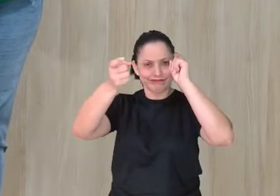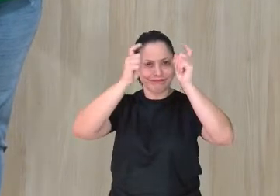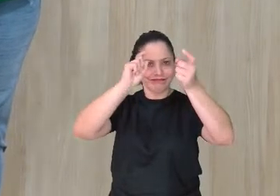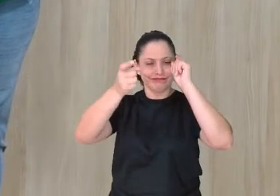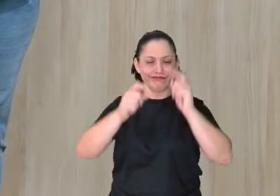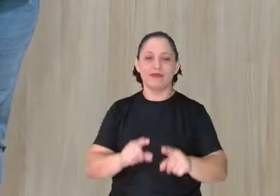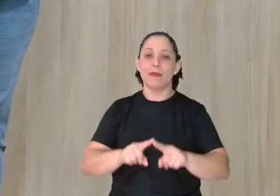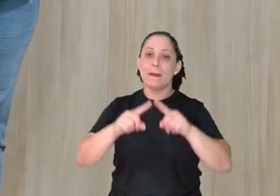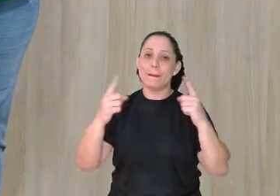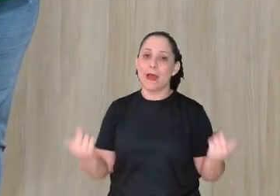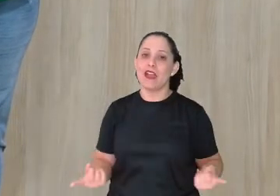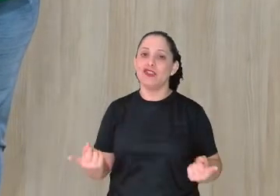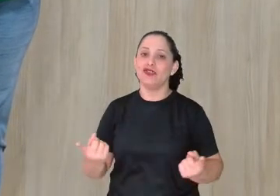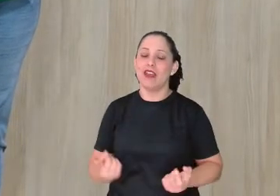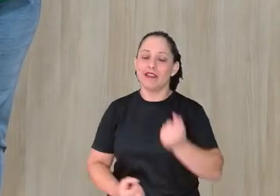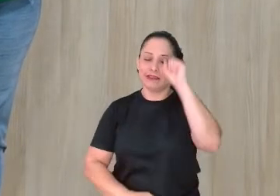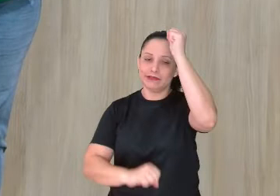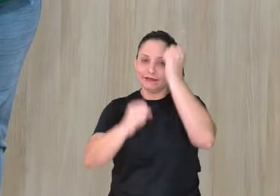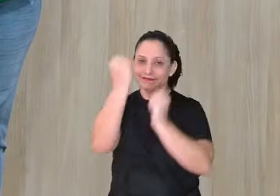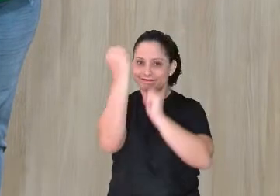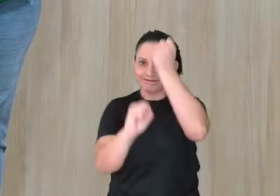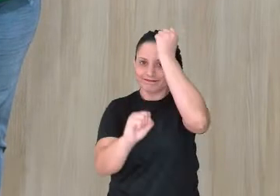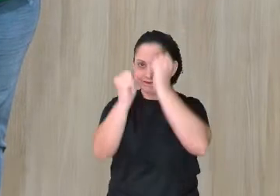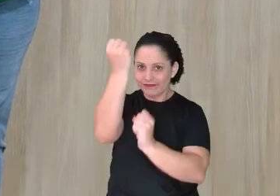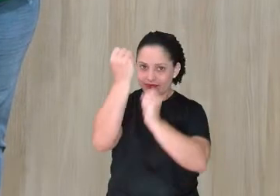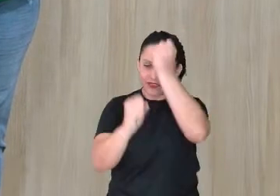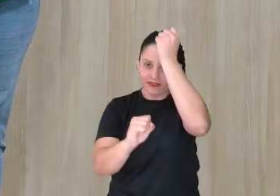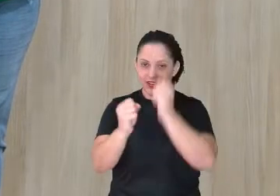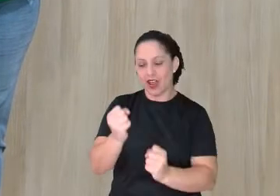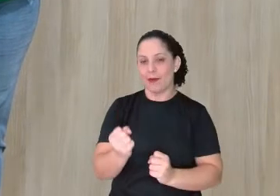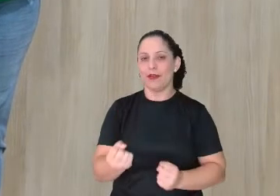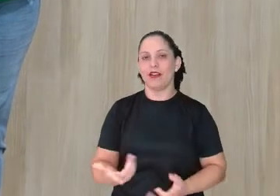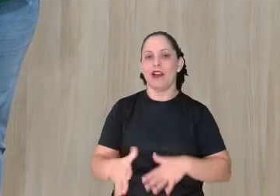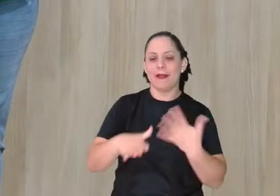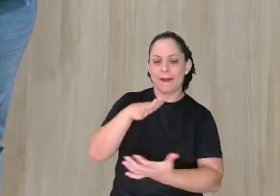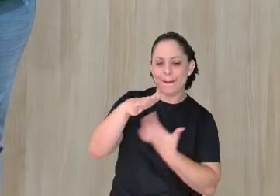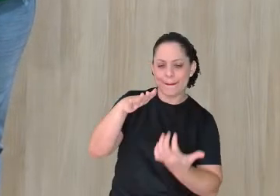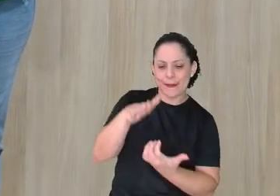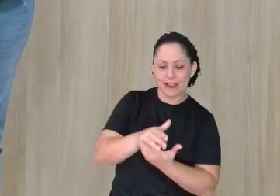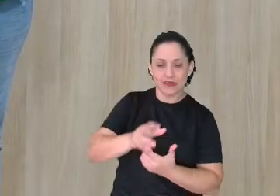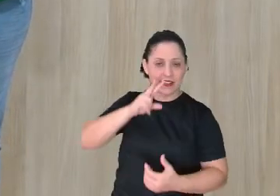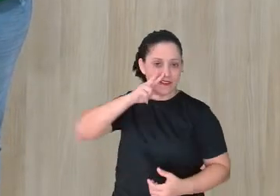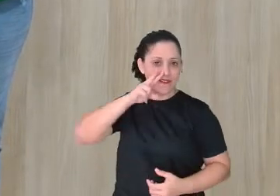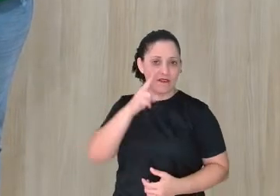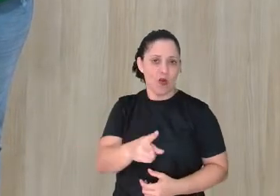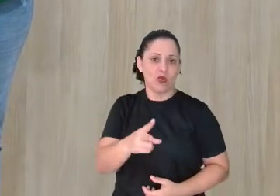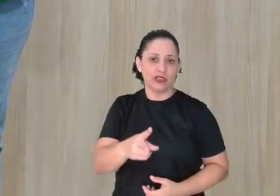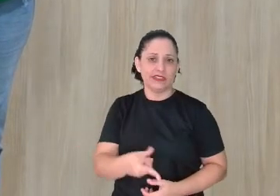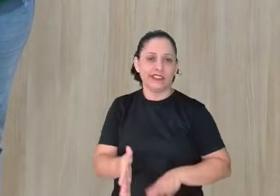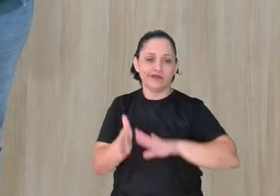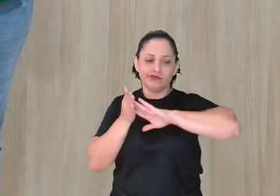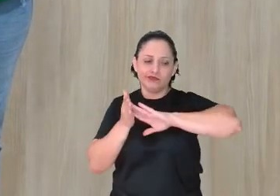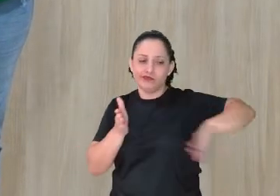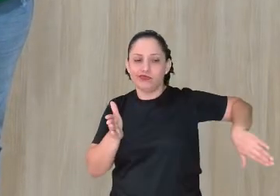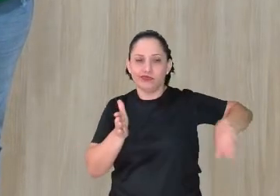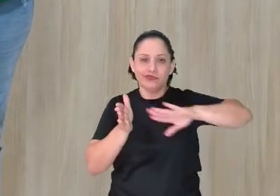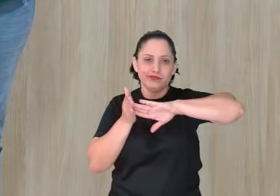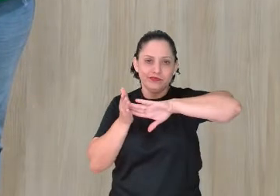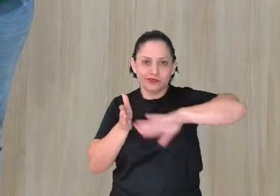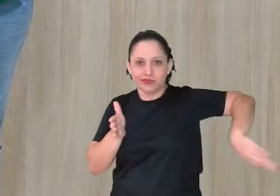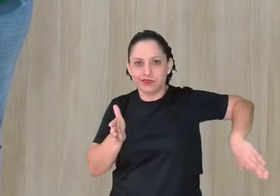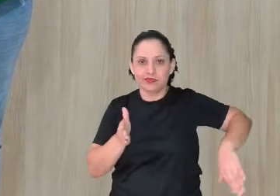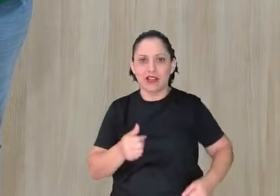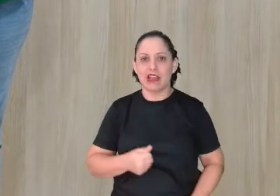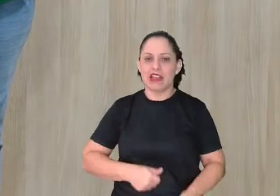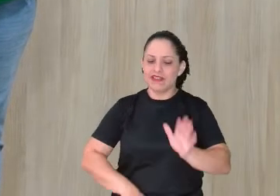a indústria ela é tão forte, né, economicamente, que termina deixando, né, devagarinho, esse negócio vai devagar,